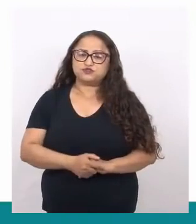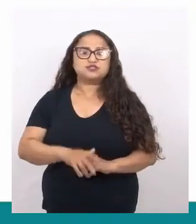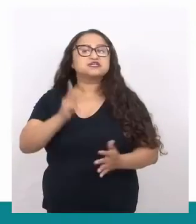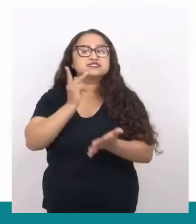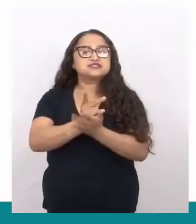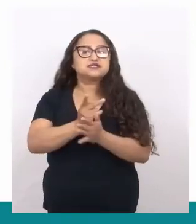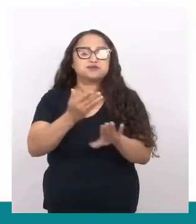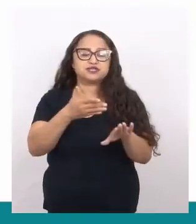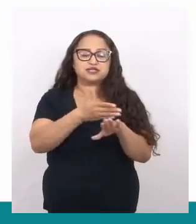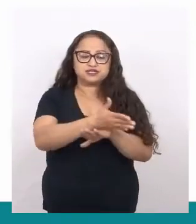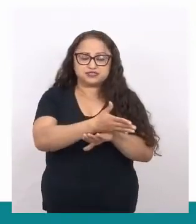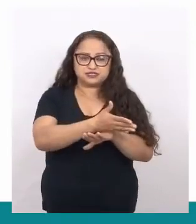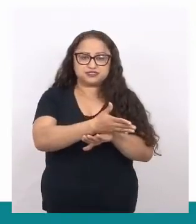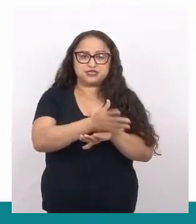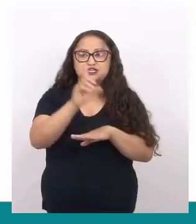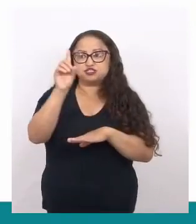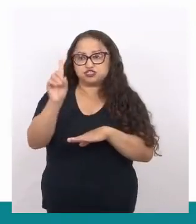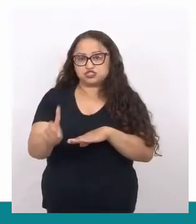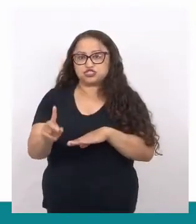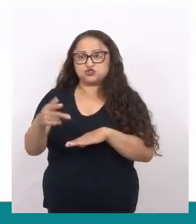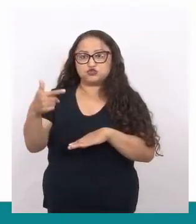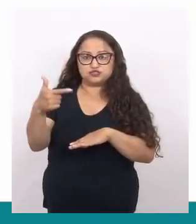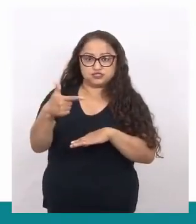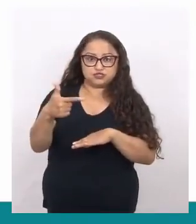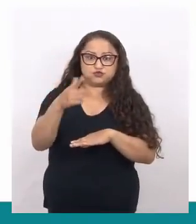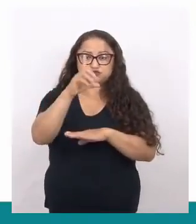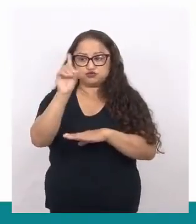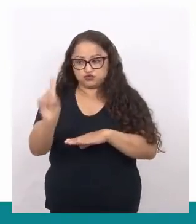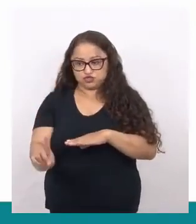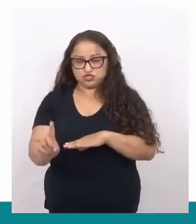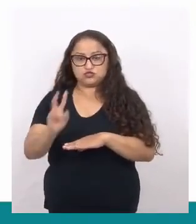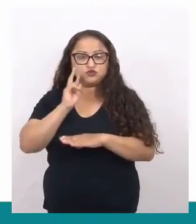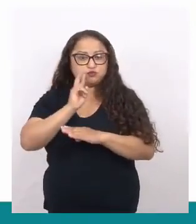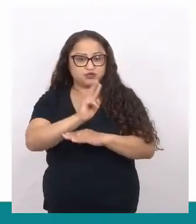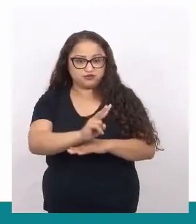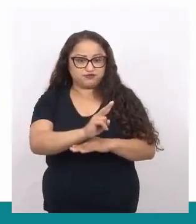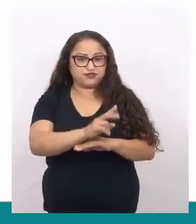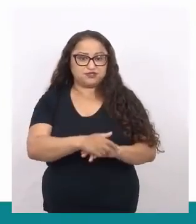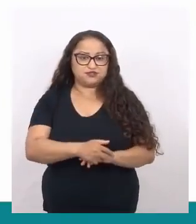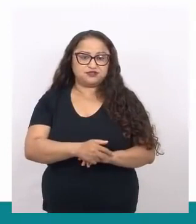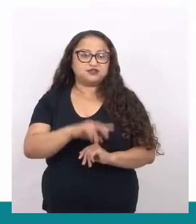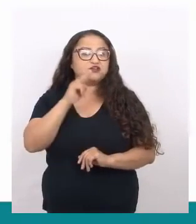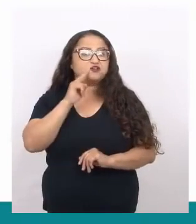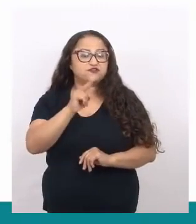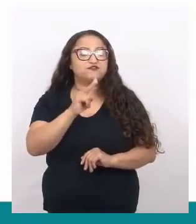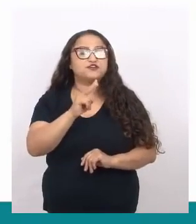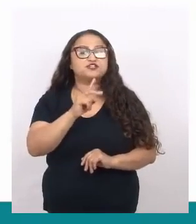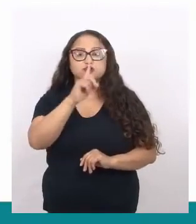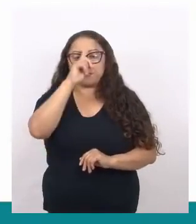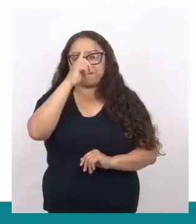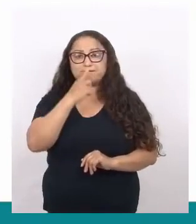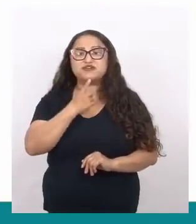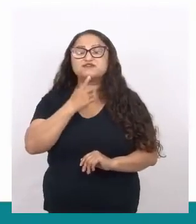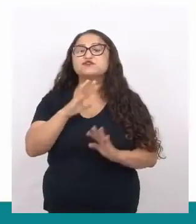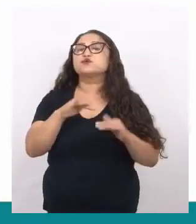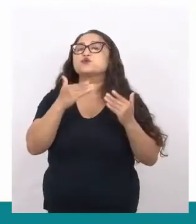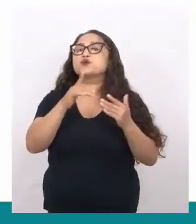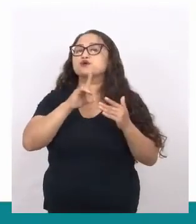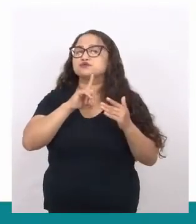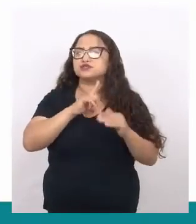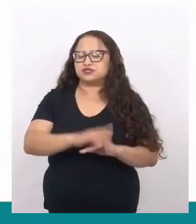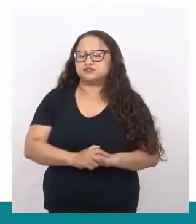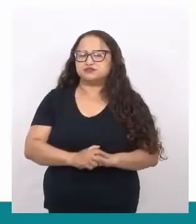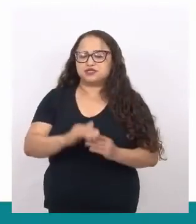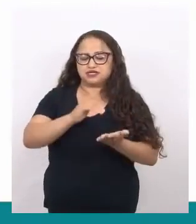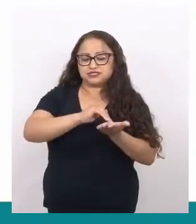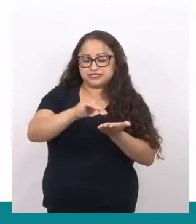a sede, diretor, vice-diretor, para realizar a conferência desse saldo, verifica o perfil que vocês estão acessando. Lá na